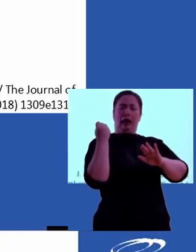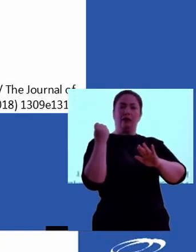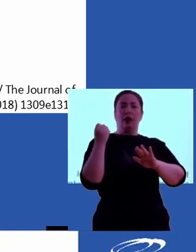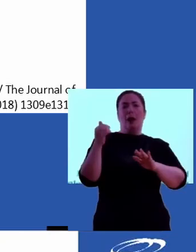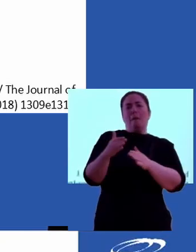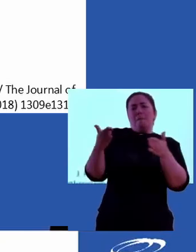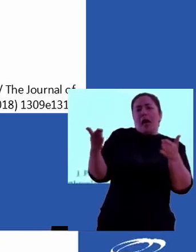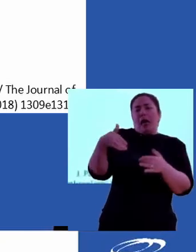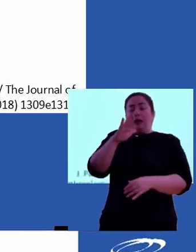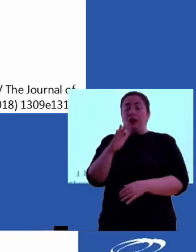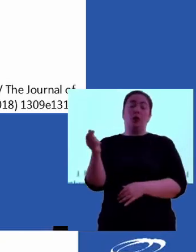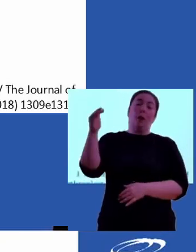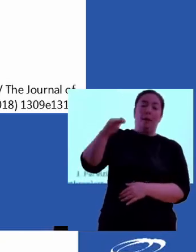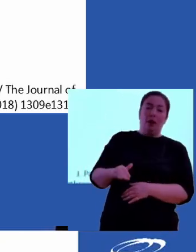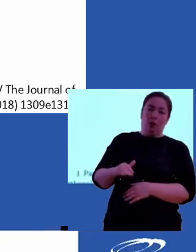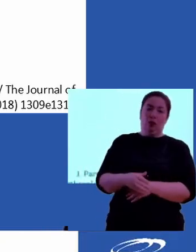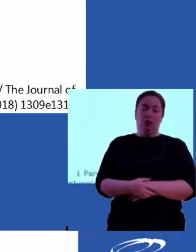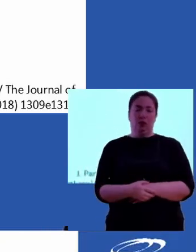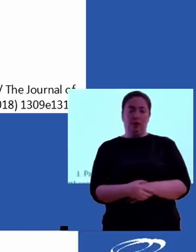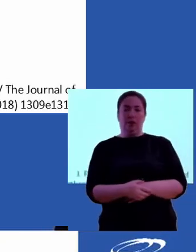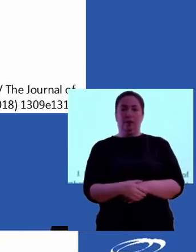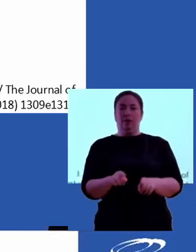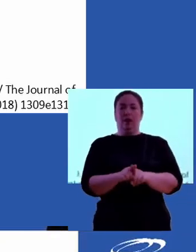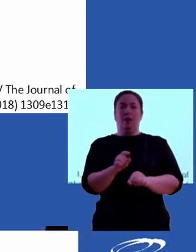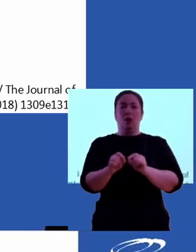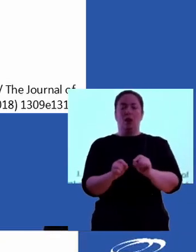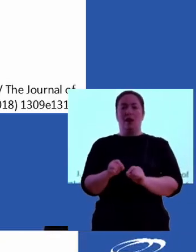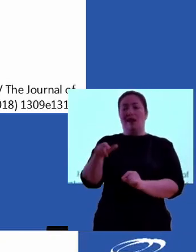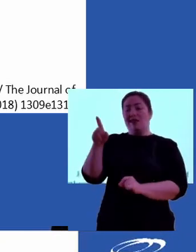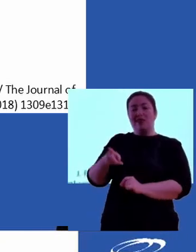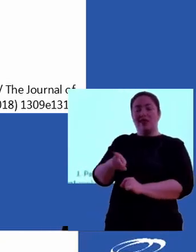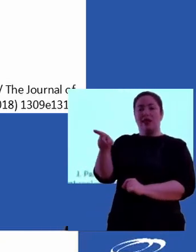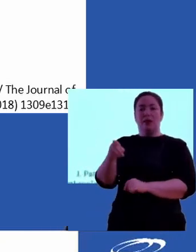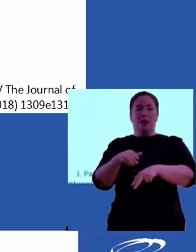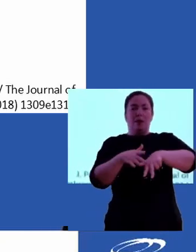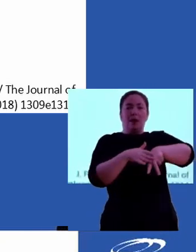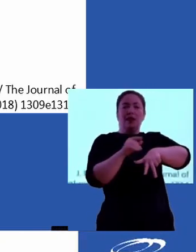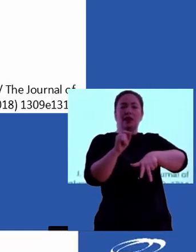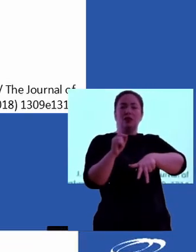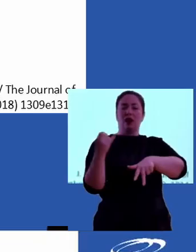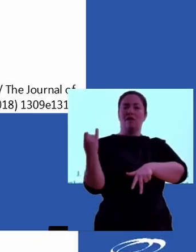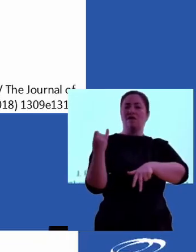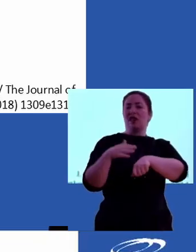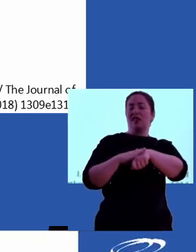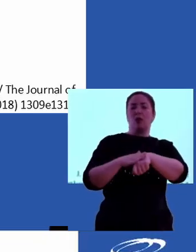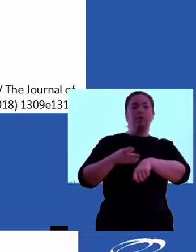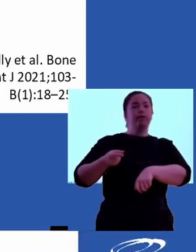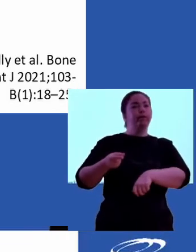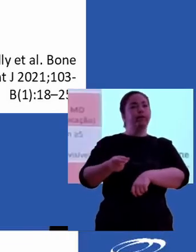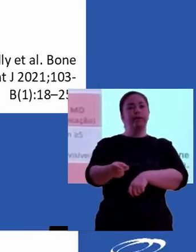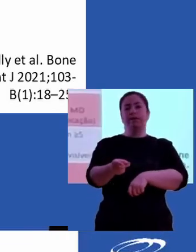artigo ele foi feito apenas com pacientes com infecção crônica, tá? Excluindo, então, as infecções precoces e as hematogênicas agudas. Tá?